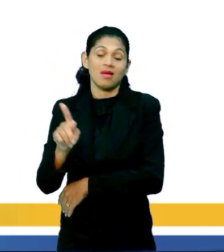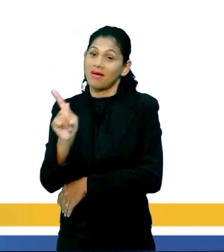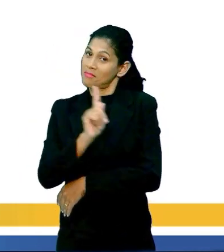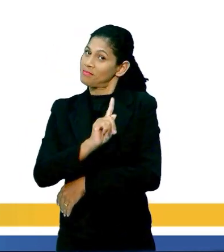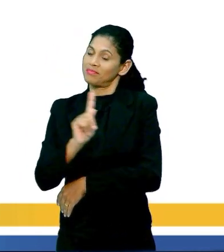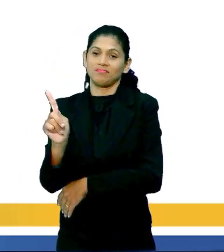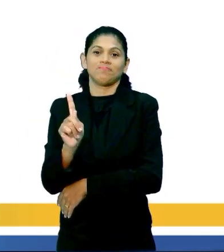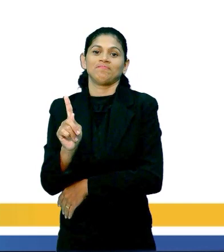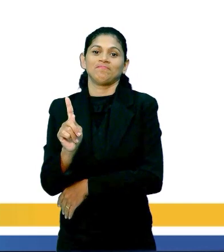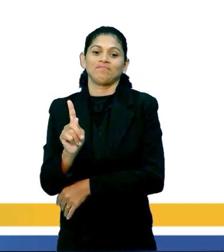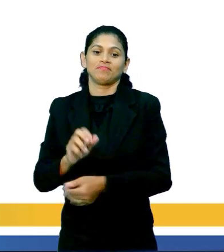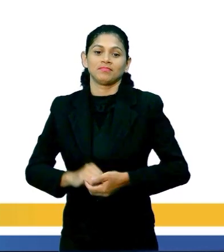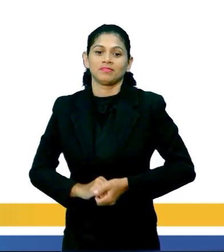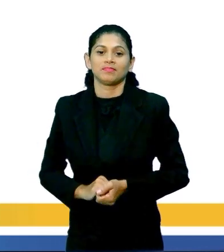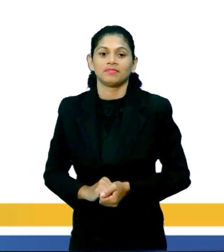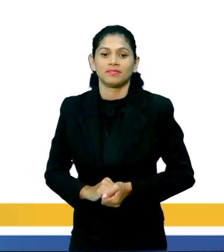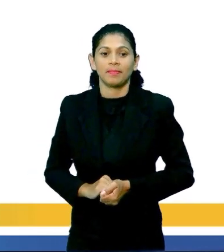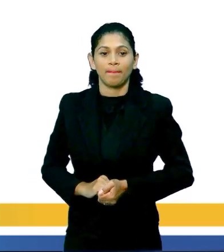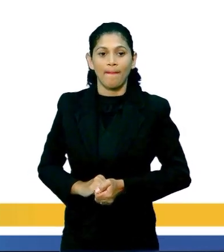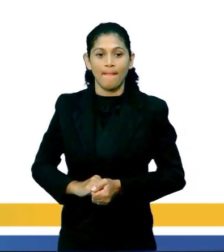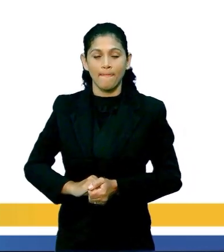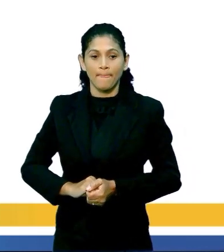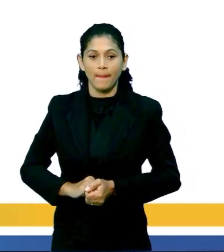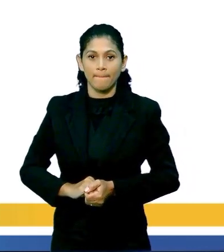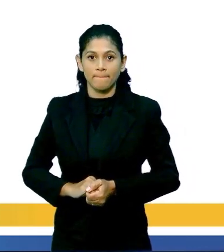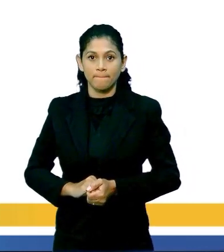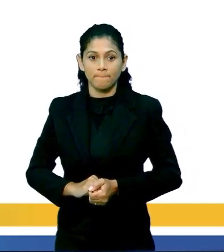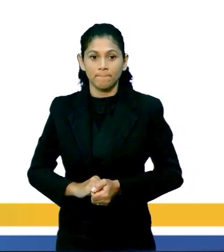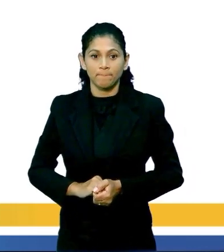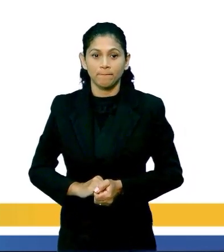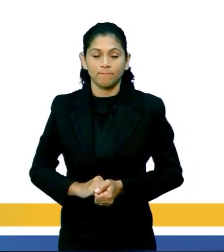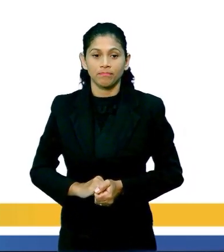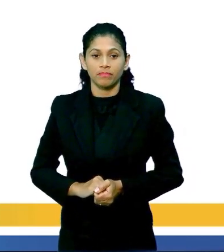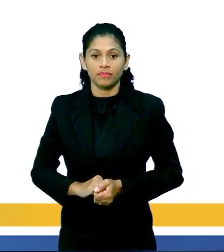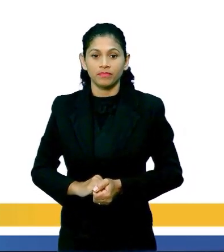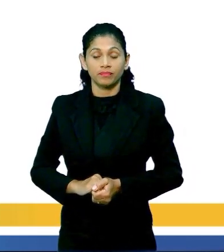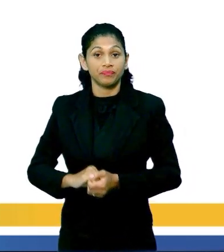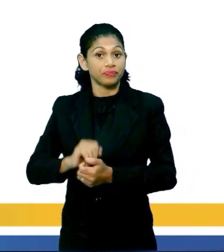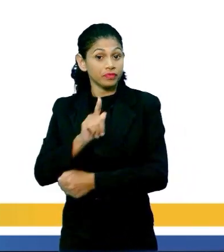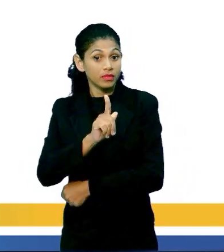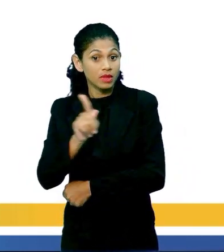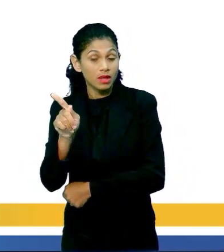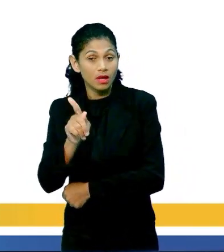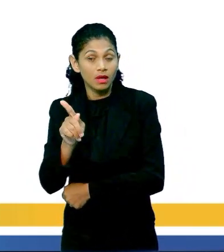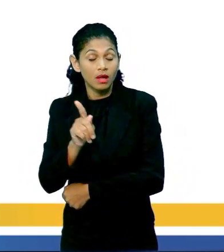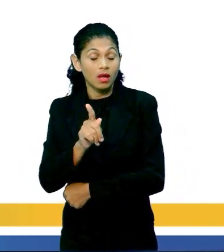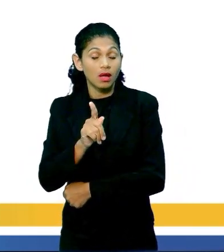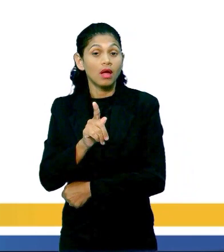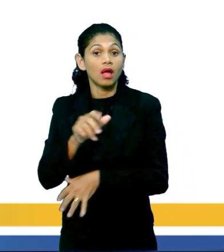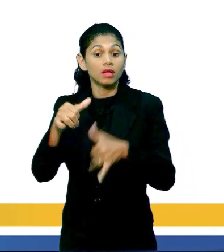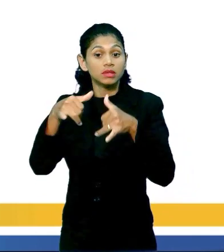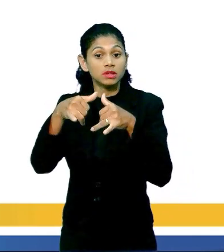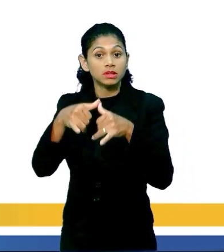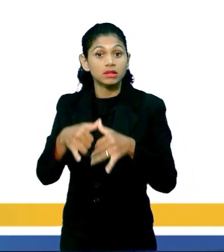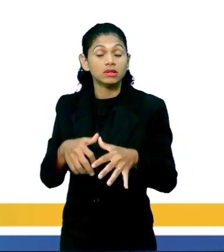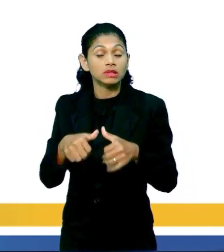Terceiro exemplo, nós temos She is at the library. Ela está na